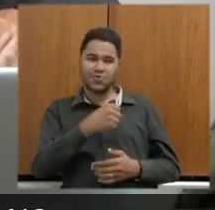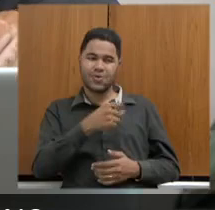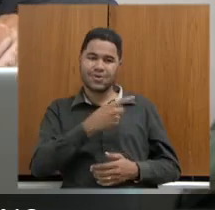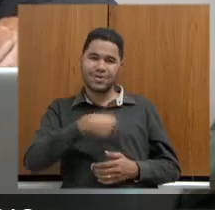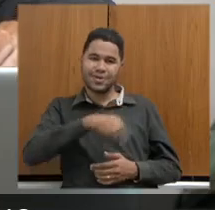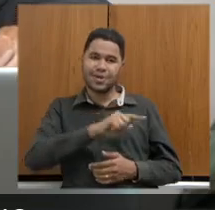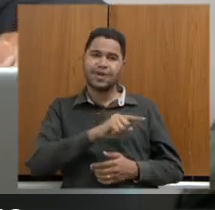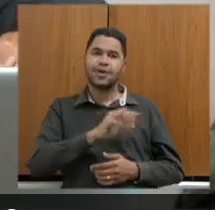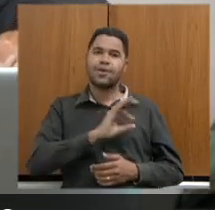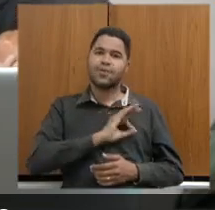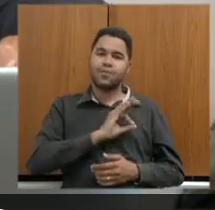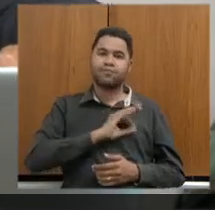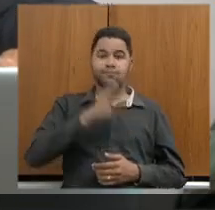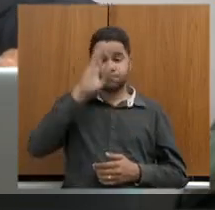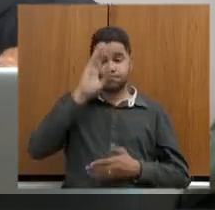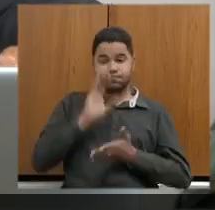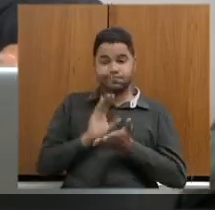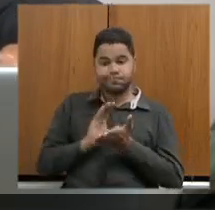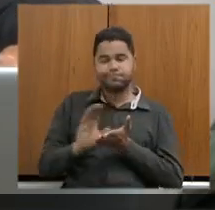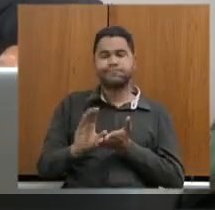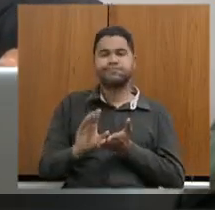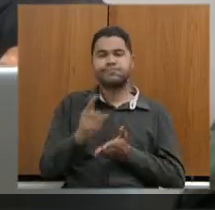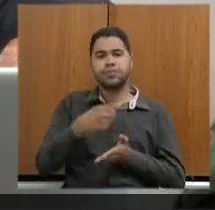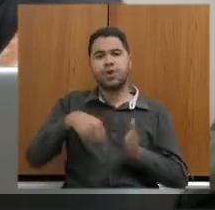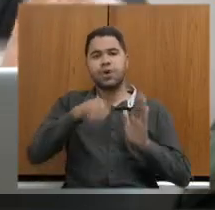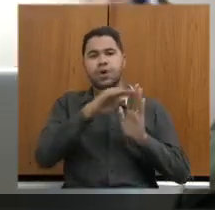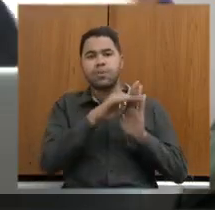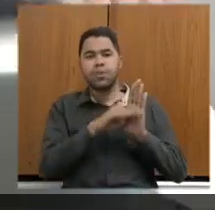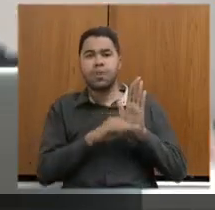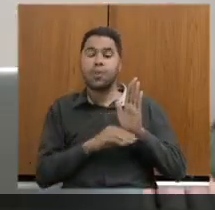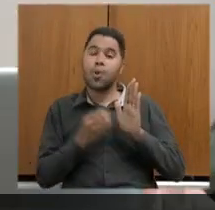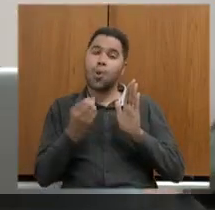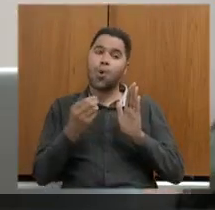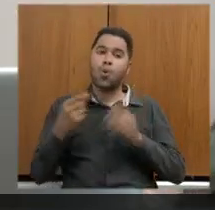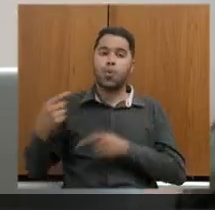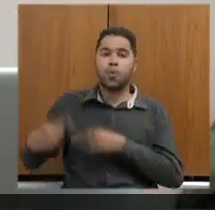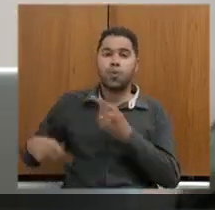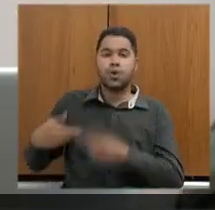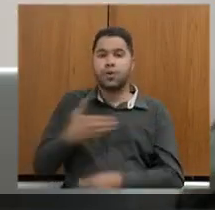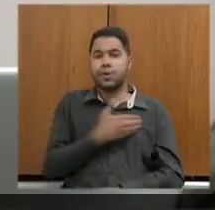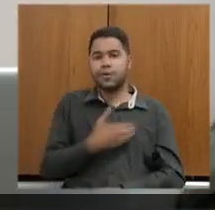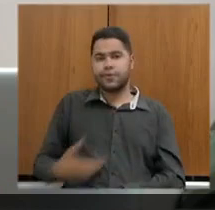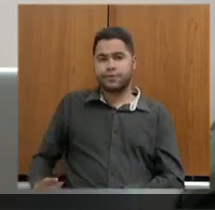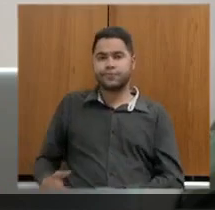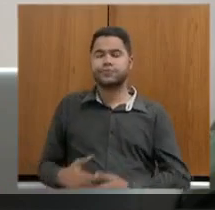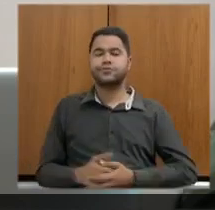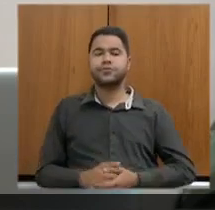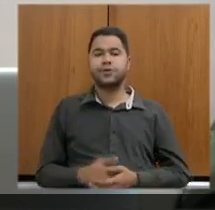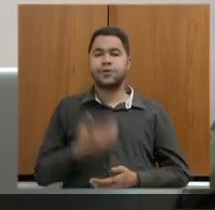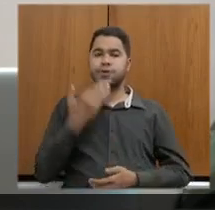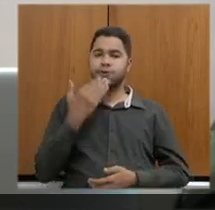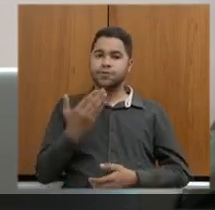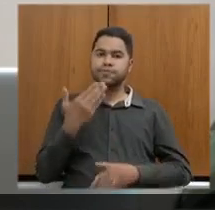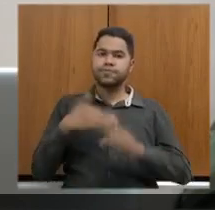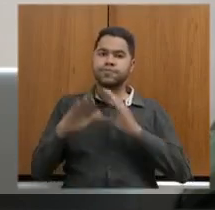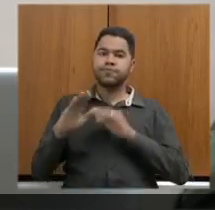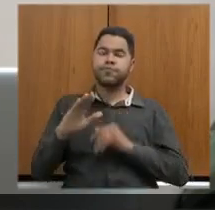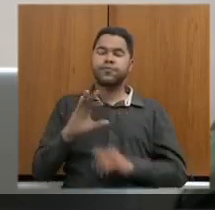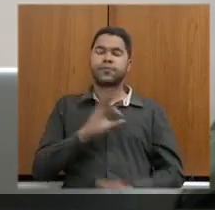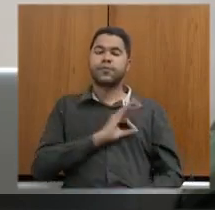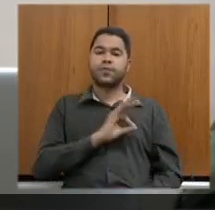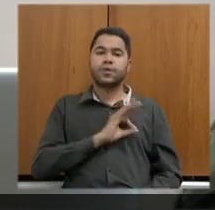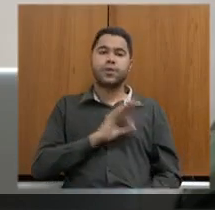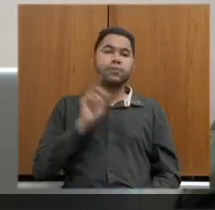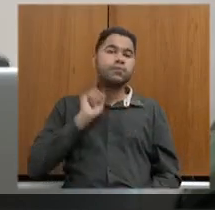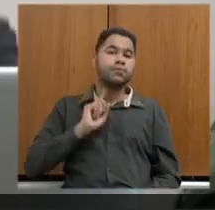militares inclusive destinando recursos financeiros a programas e o políticas públicas dessa natureza onde aquele mesmo sendo encaminhado à polícia militar